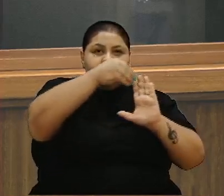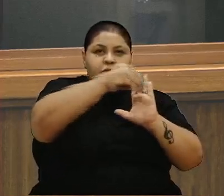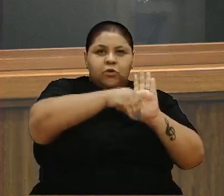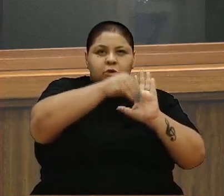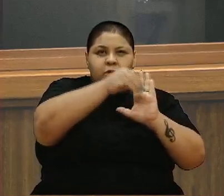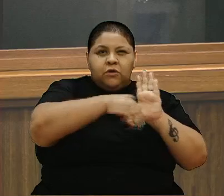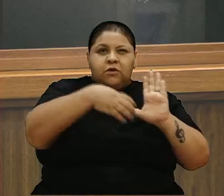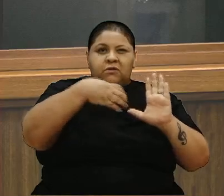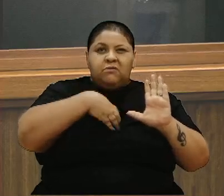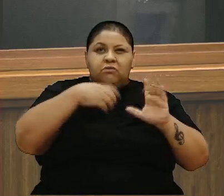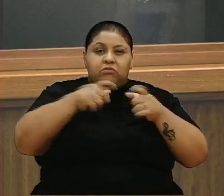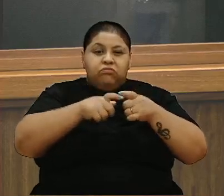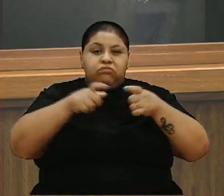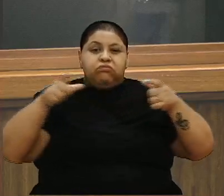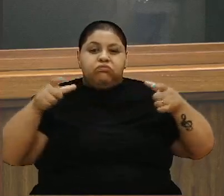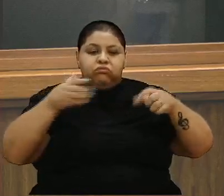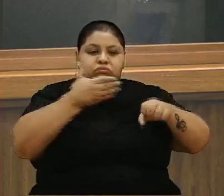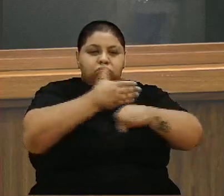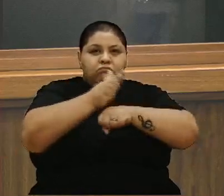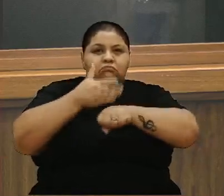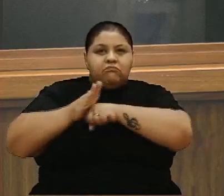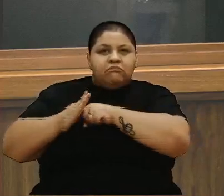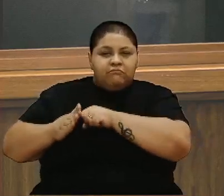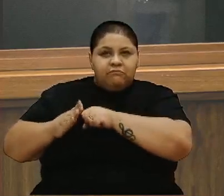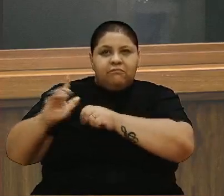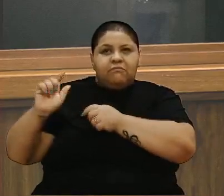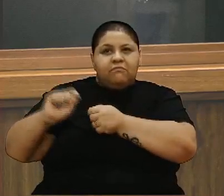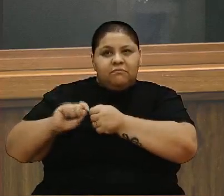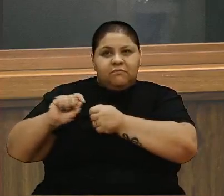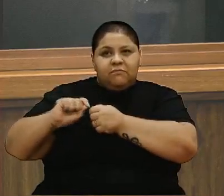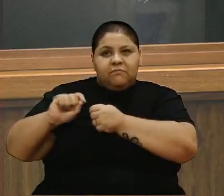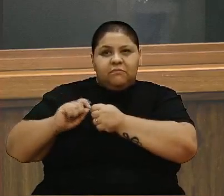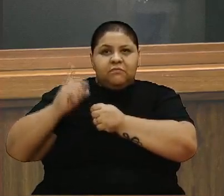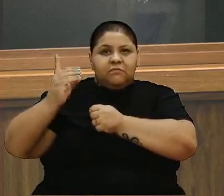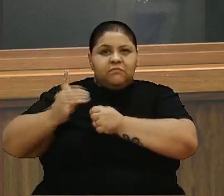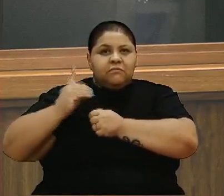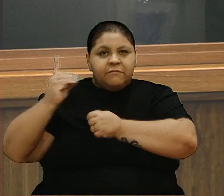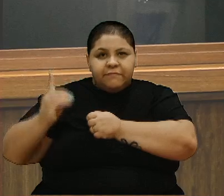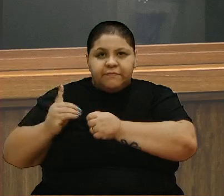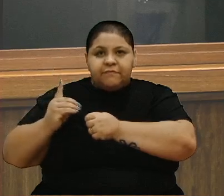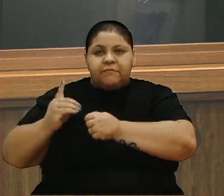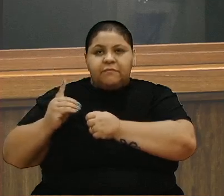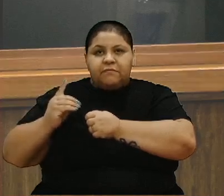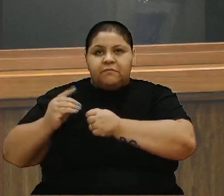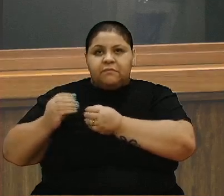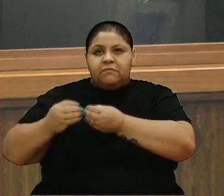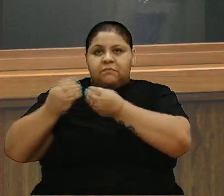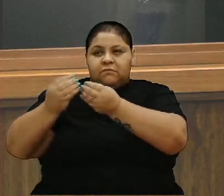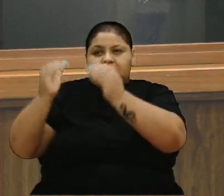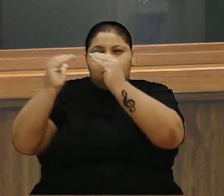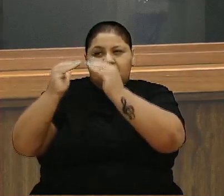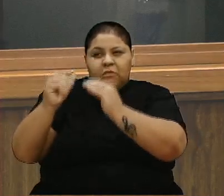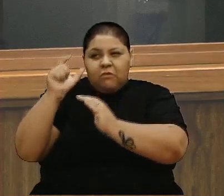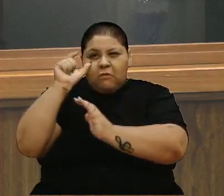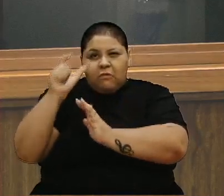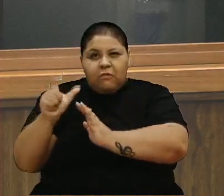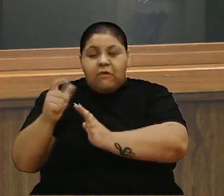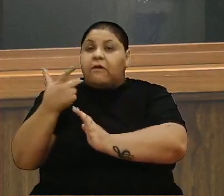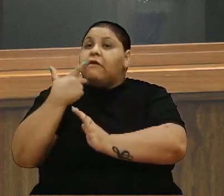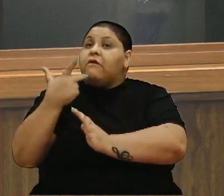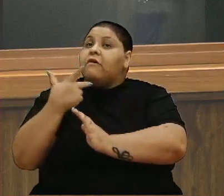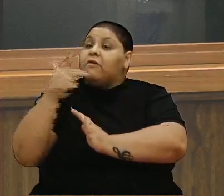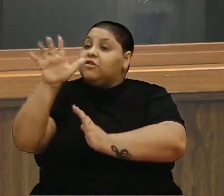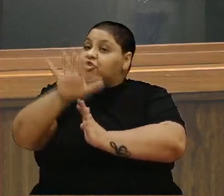forma mais ampla, mais participativa e fazer com que deputados dessem de acordo com o interesse, e aqui eu estou falando no